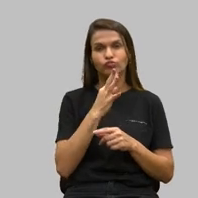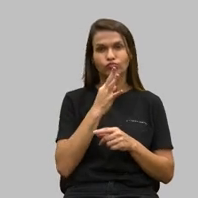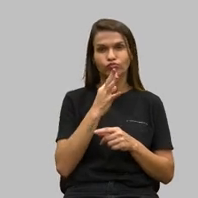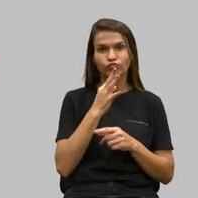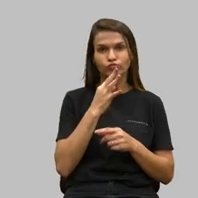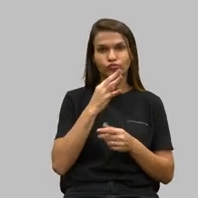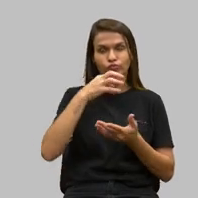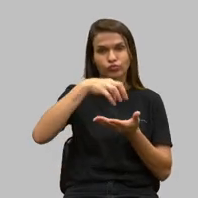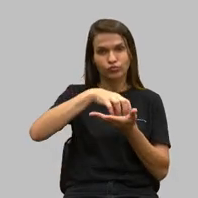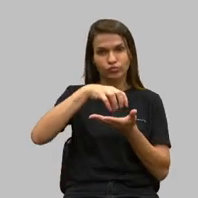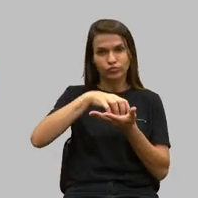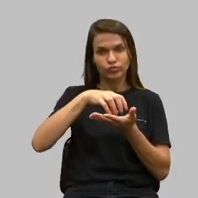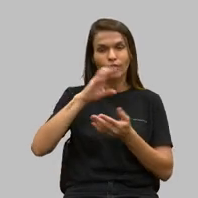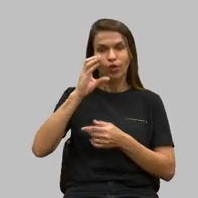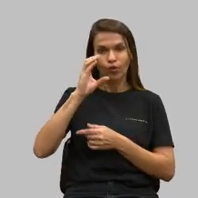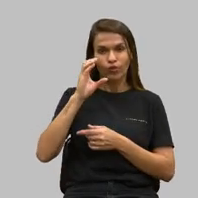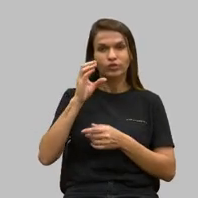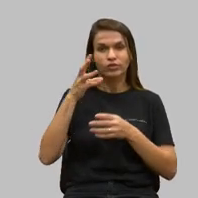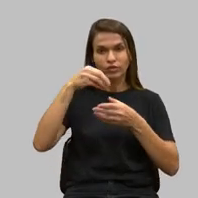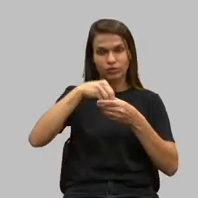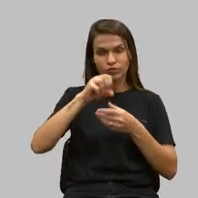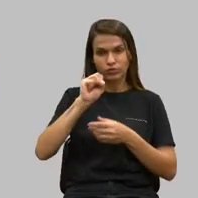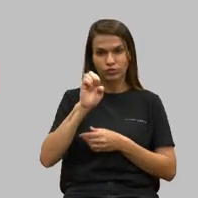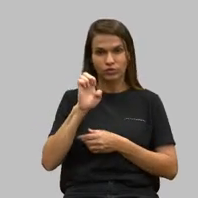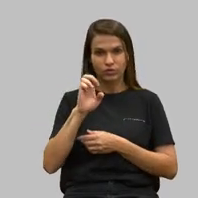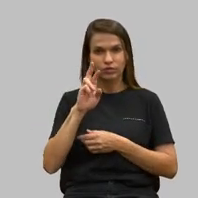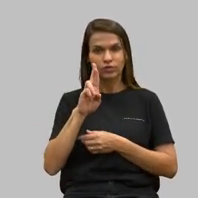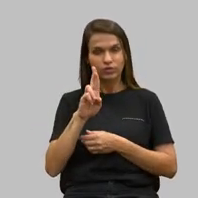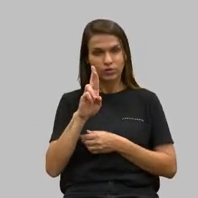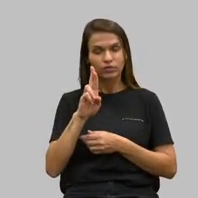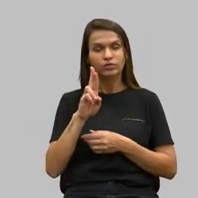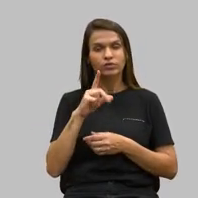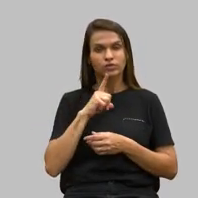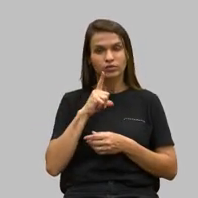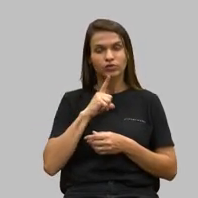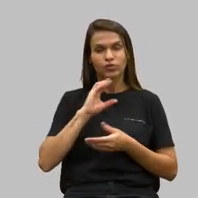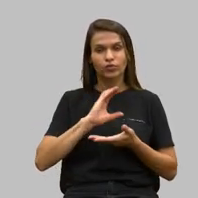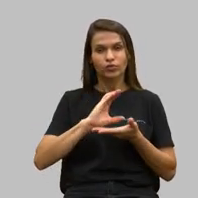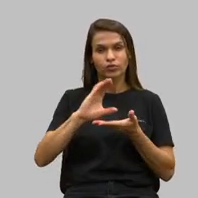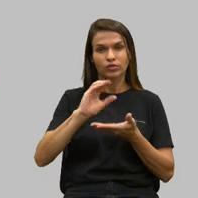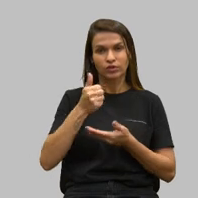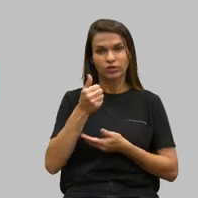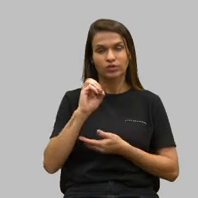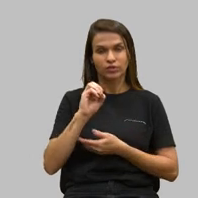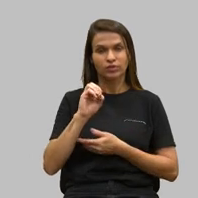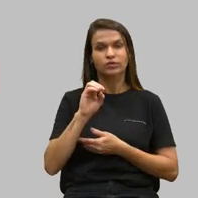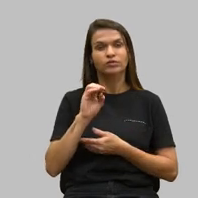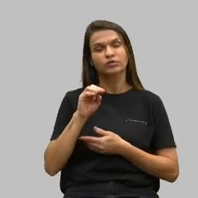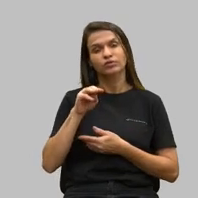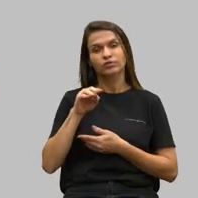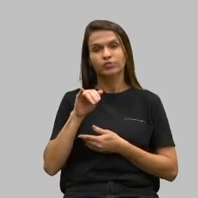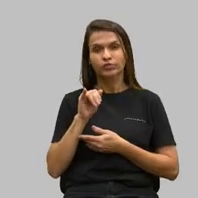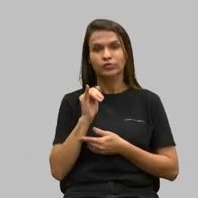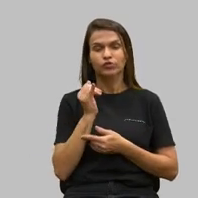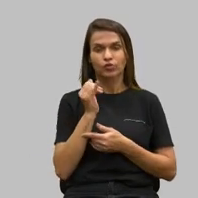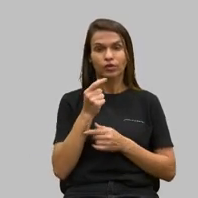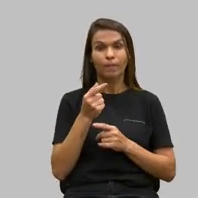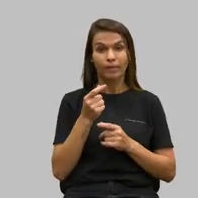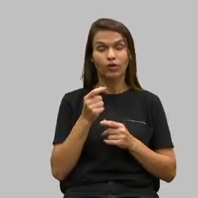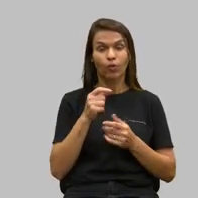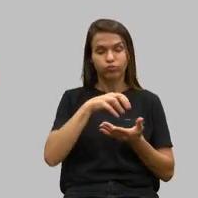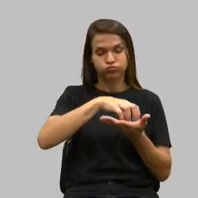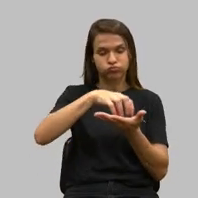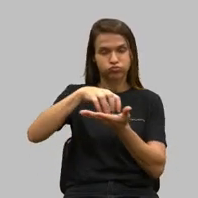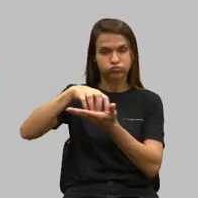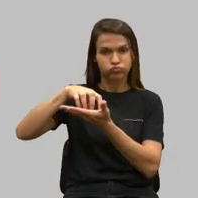contagem, já existe dentro do SER, e a gente trouxe, então, um investimento de 10 milhões de reais para que 31 SERs em